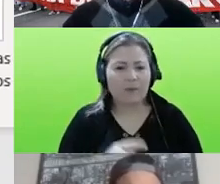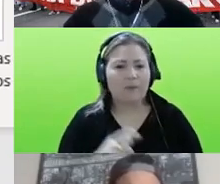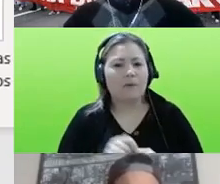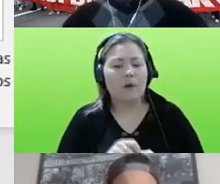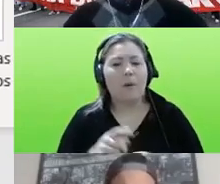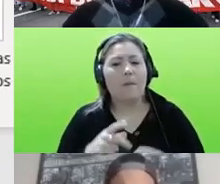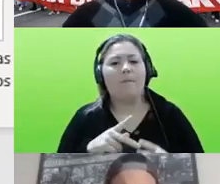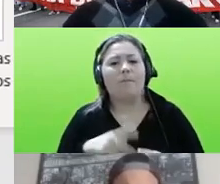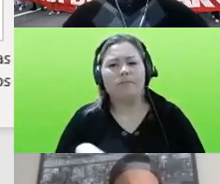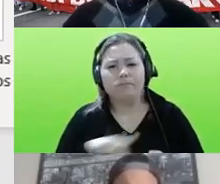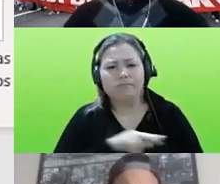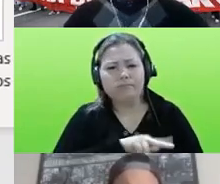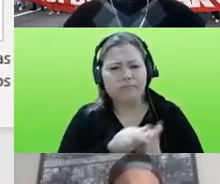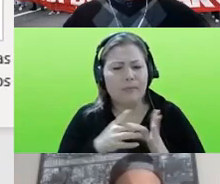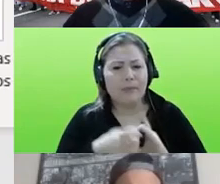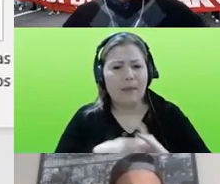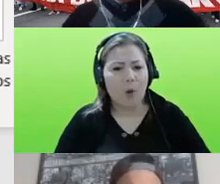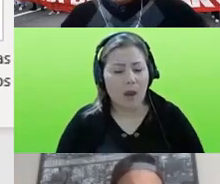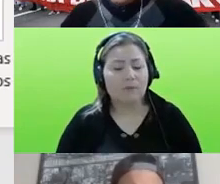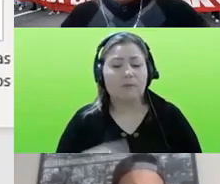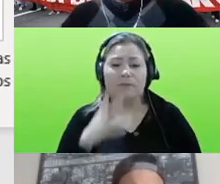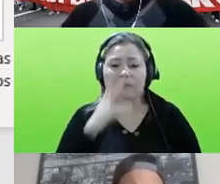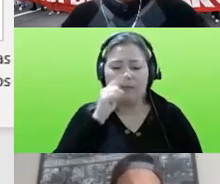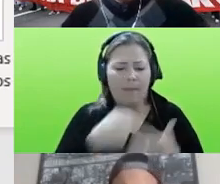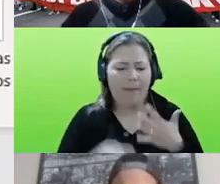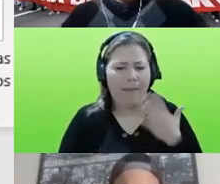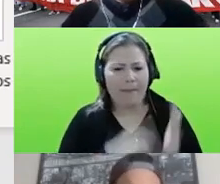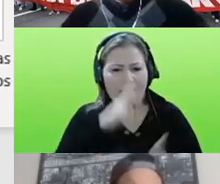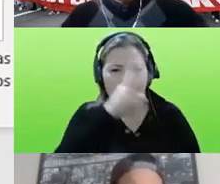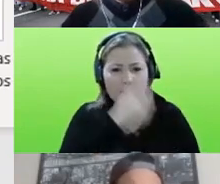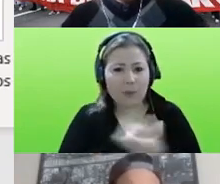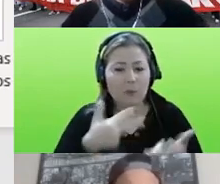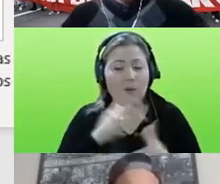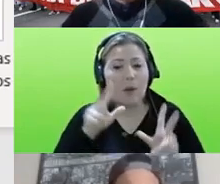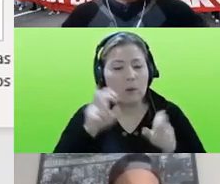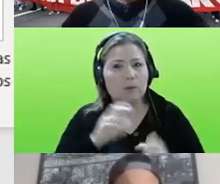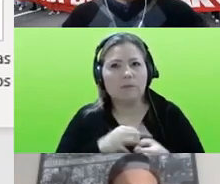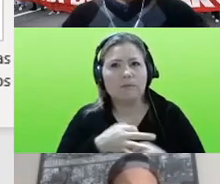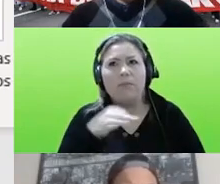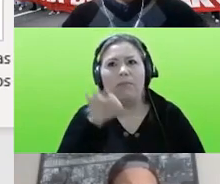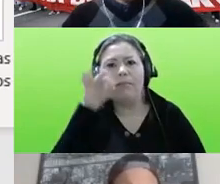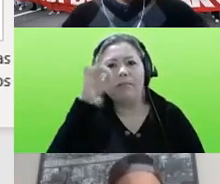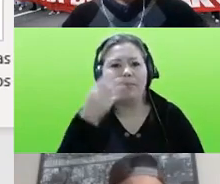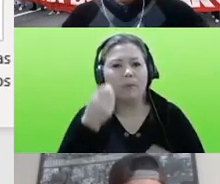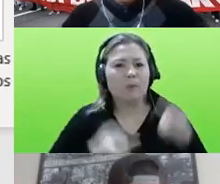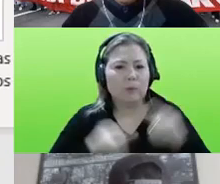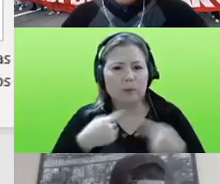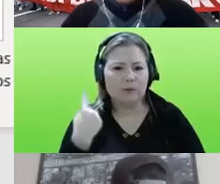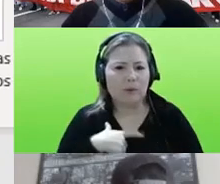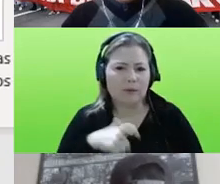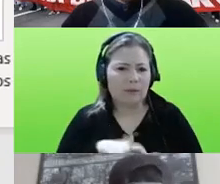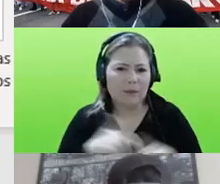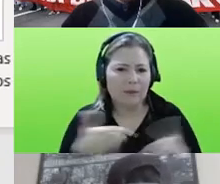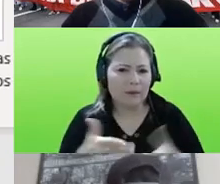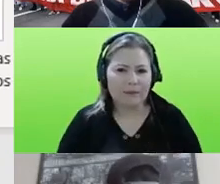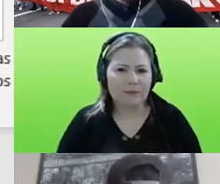etc. Então, isso aí seria assunto para muita discussão que nós não vamos entrar aqui.